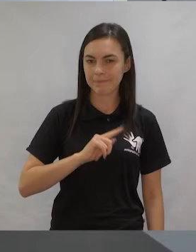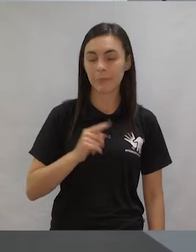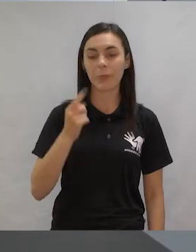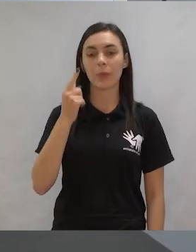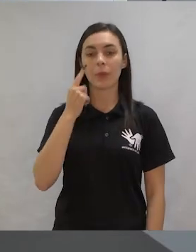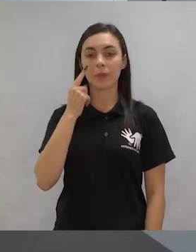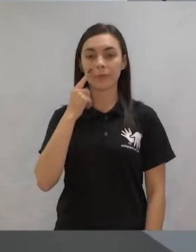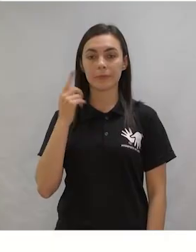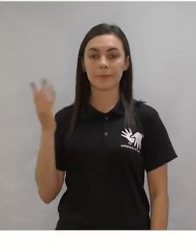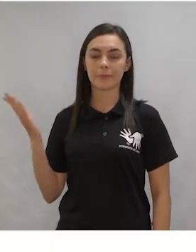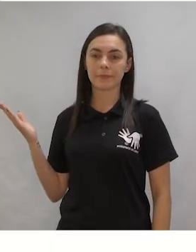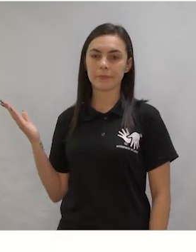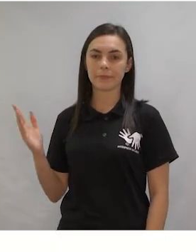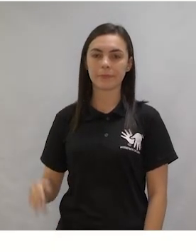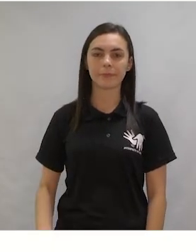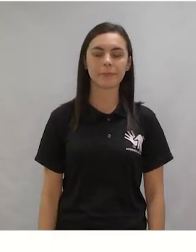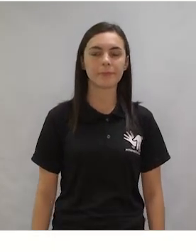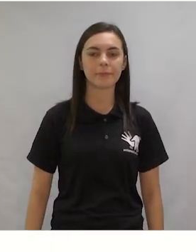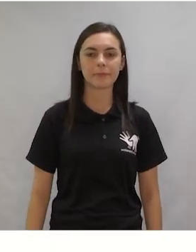Olhem lá.